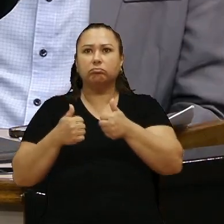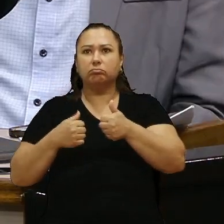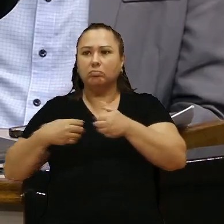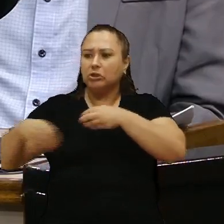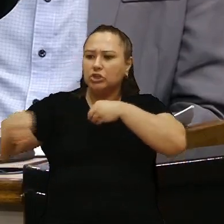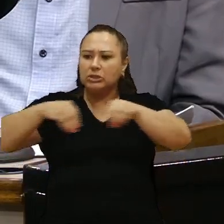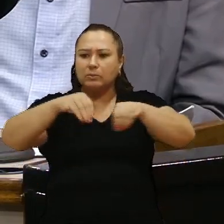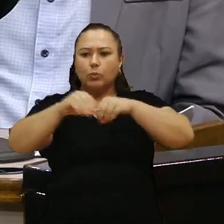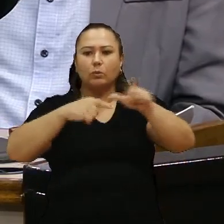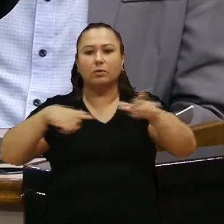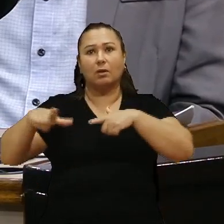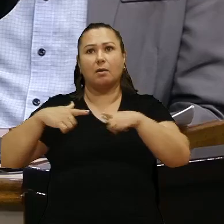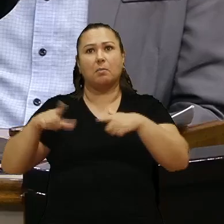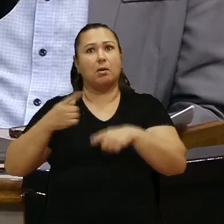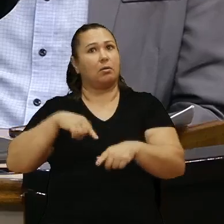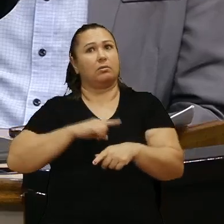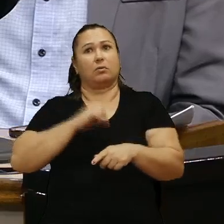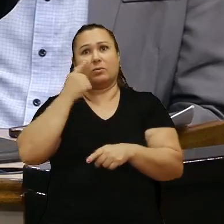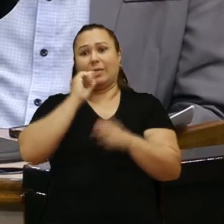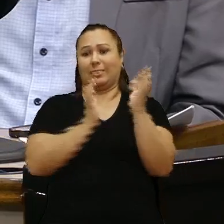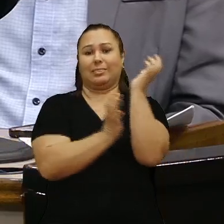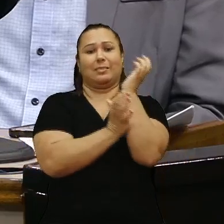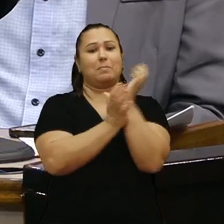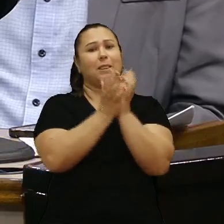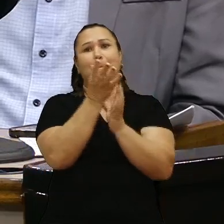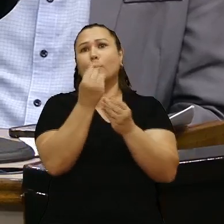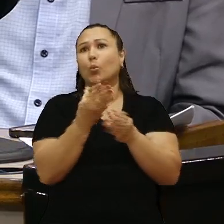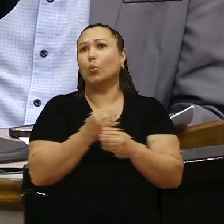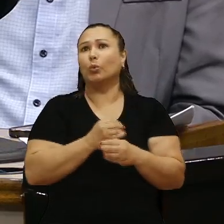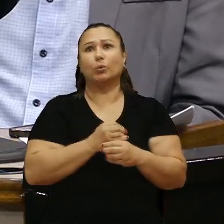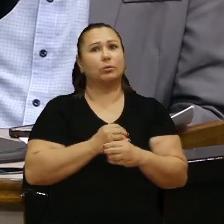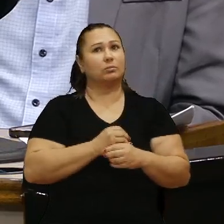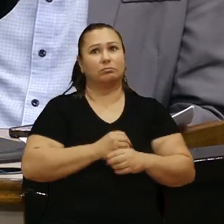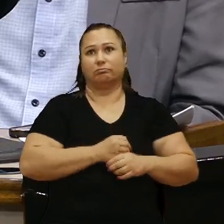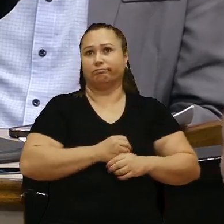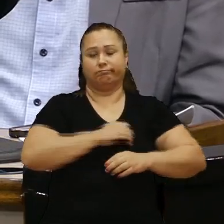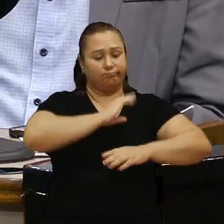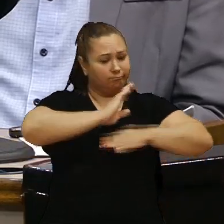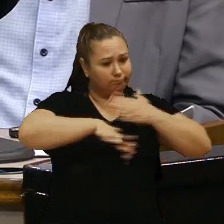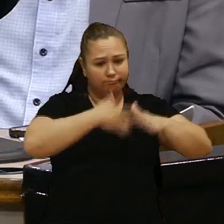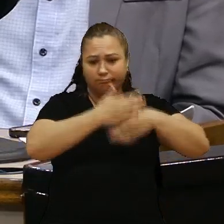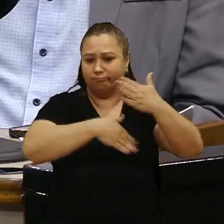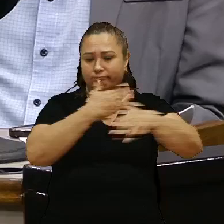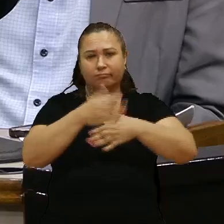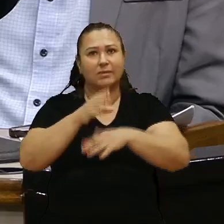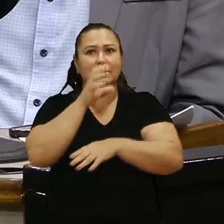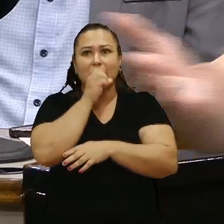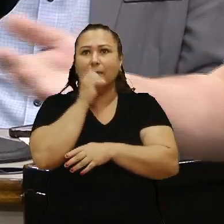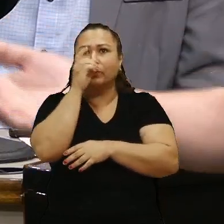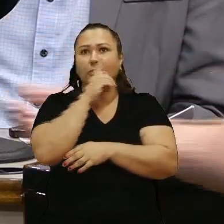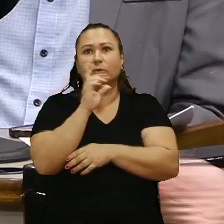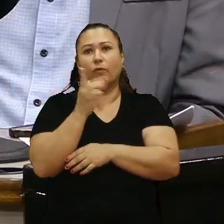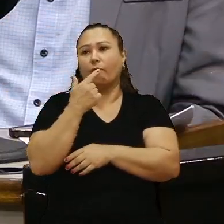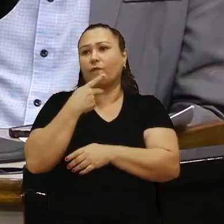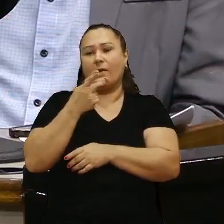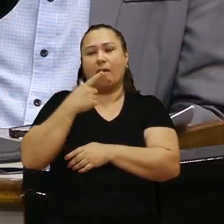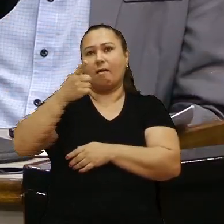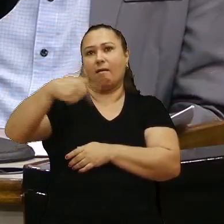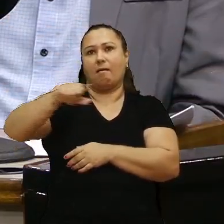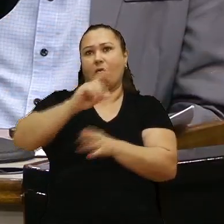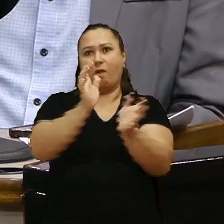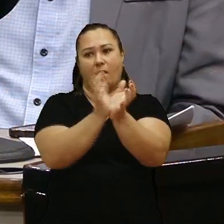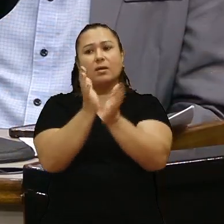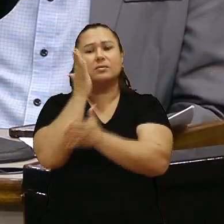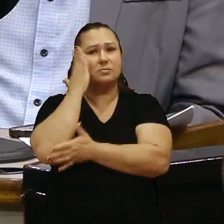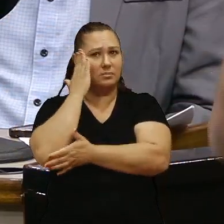distribuir trabalho, a gente não vence essas demandas, a gente é demandado dia e noite, gente. Dia e noite, final de semana. Isso não estou dizendo aqui para os colegas, porque eles